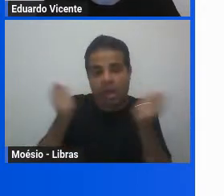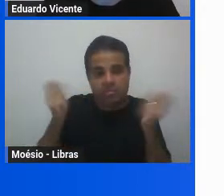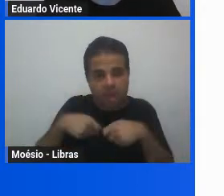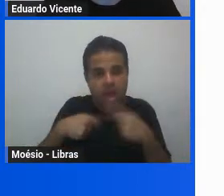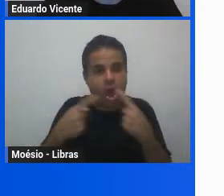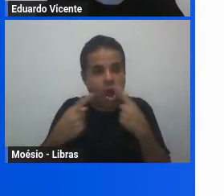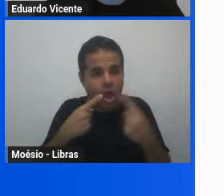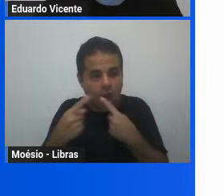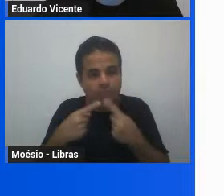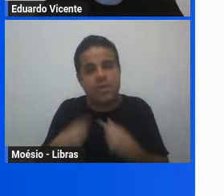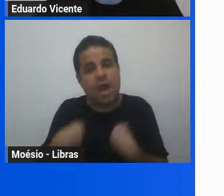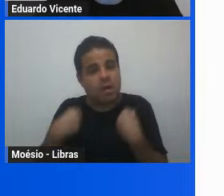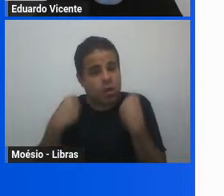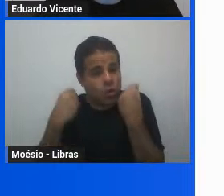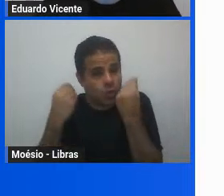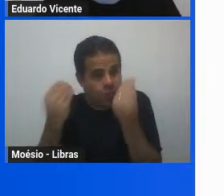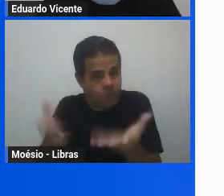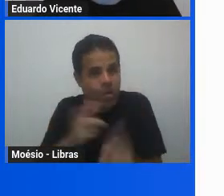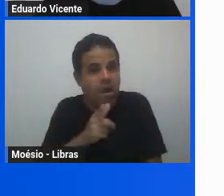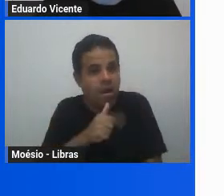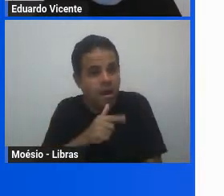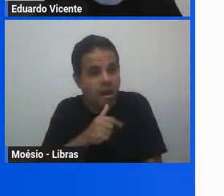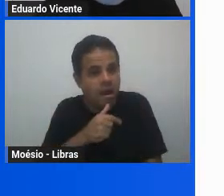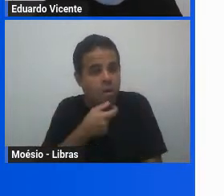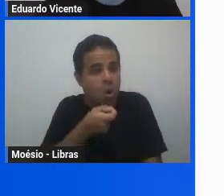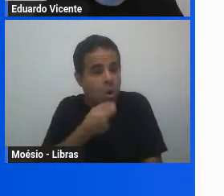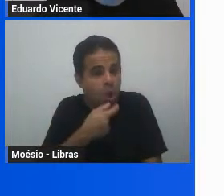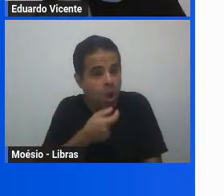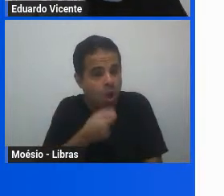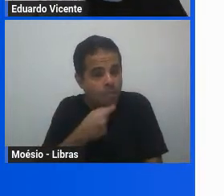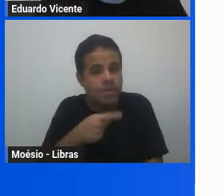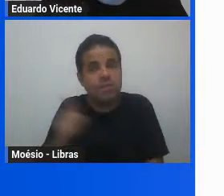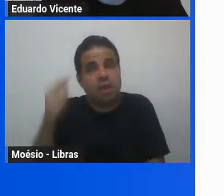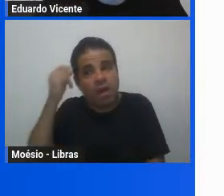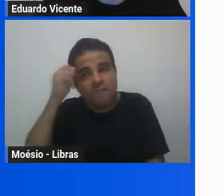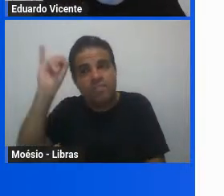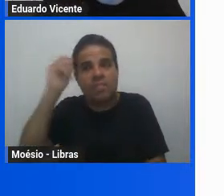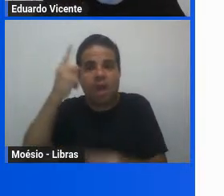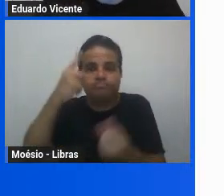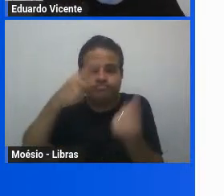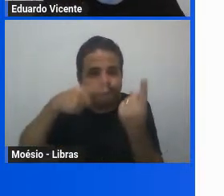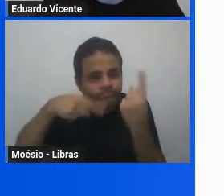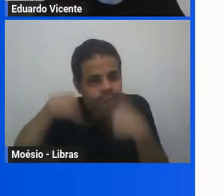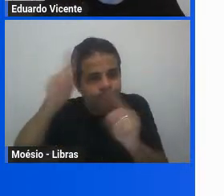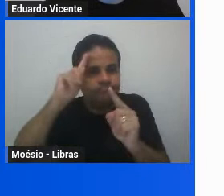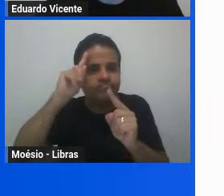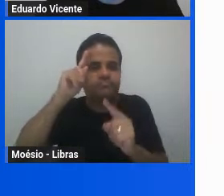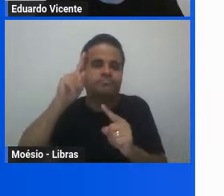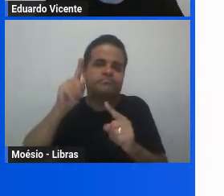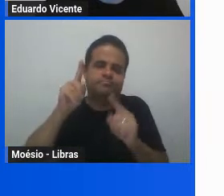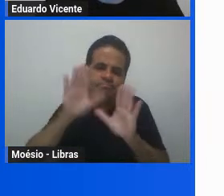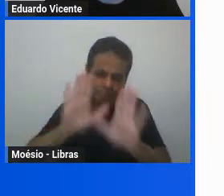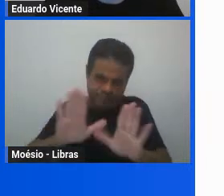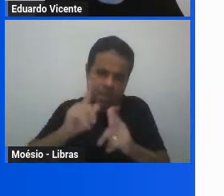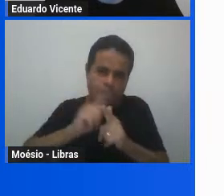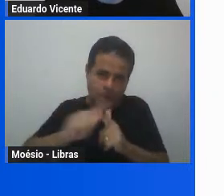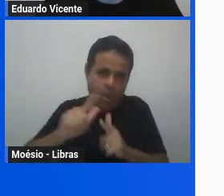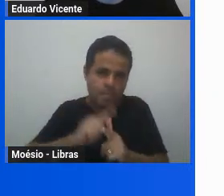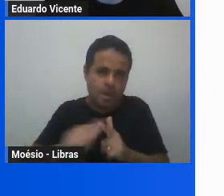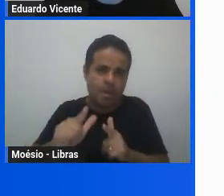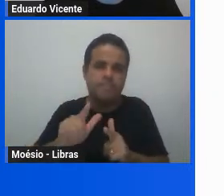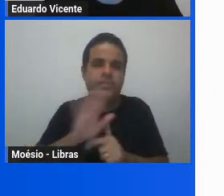dar água, eu posso dar o comprimido para que ele não evolua para uma nova situação de convulsão.